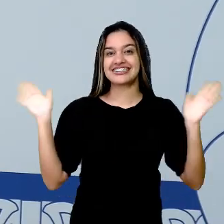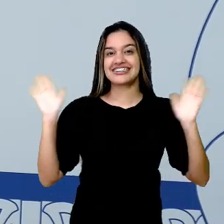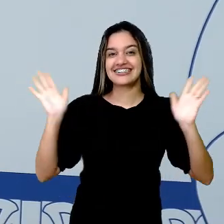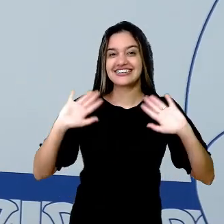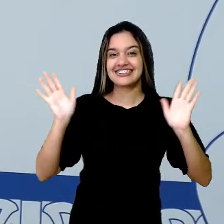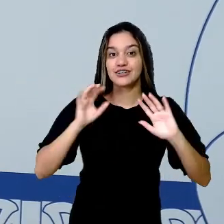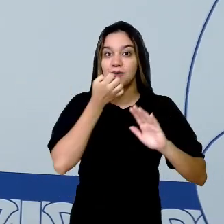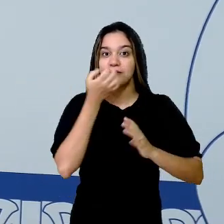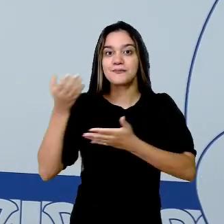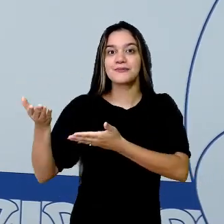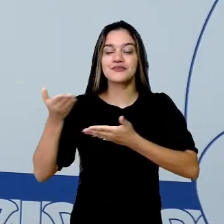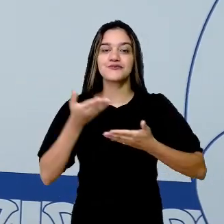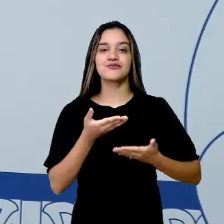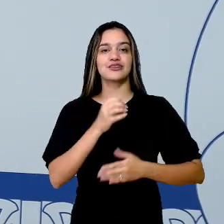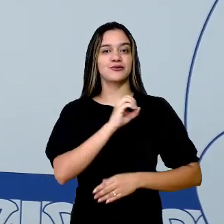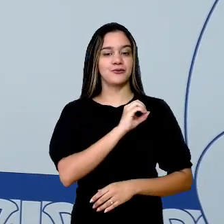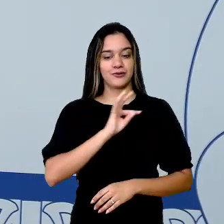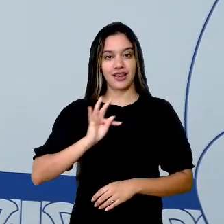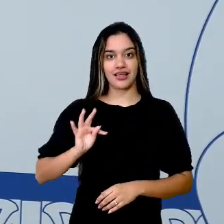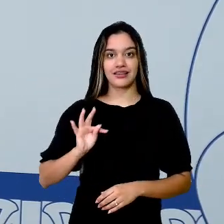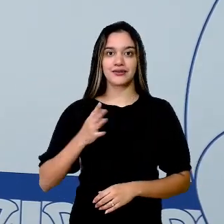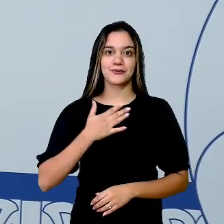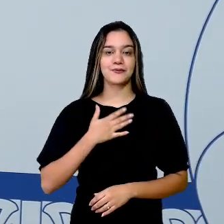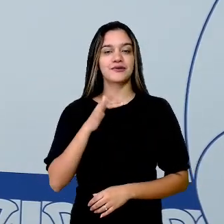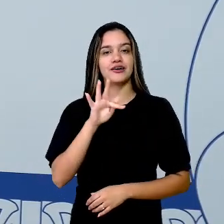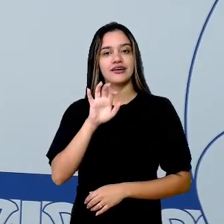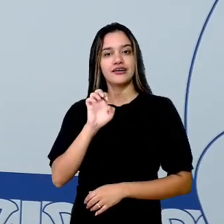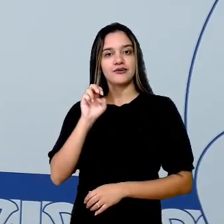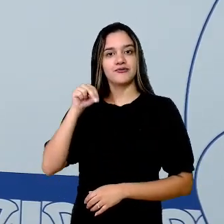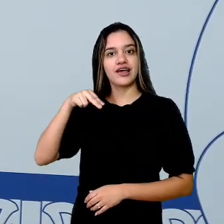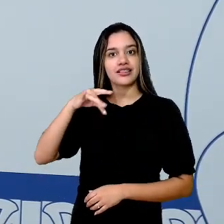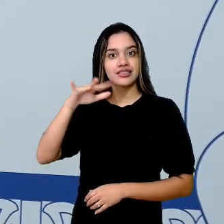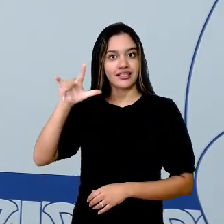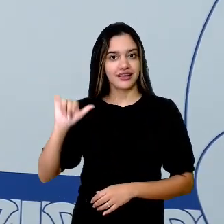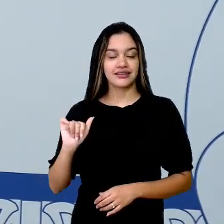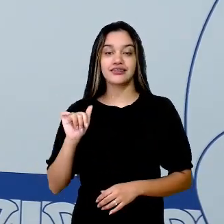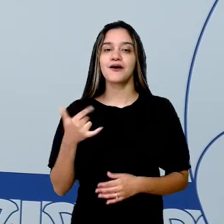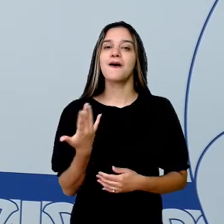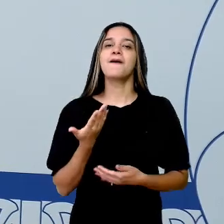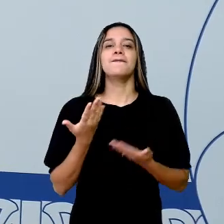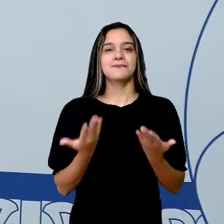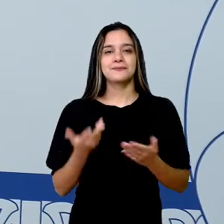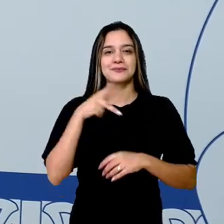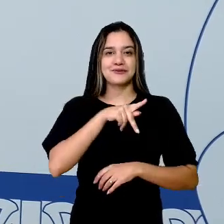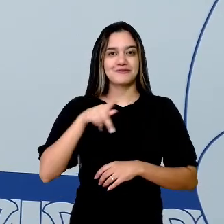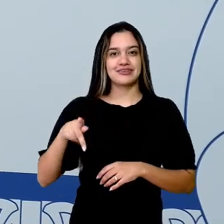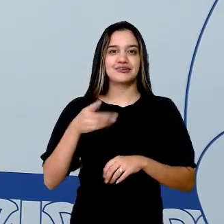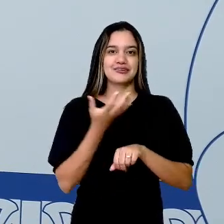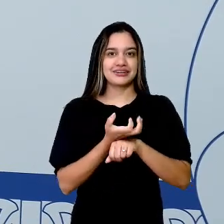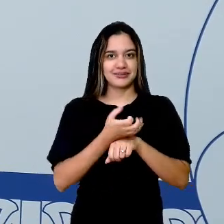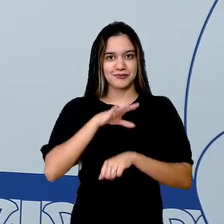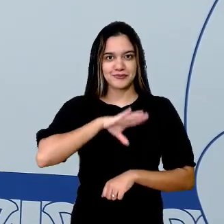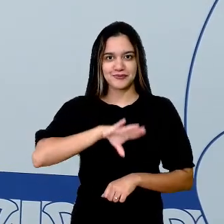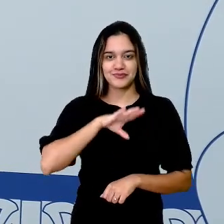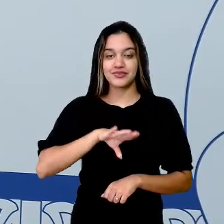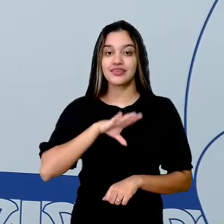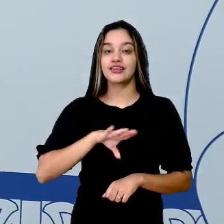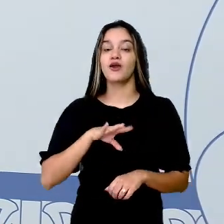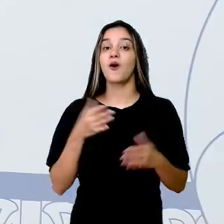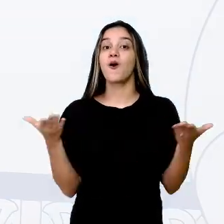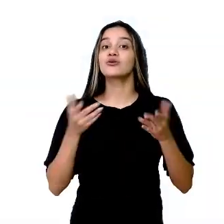Olá bem-vindos a mais um onda Tec comigo Fernanda Vasconcelos professora de língua portuguesa e a onda de